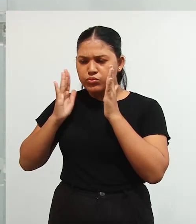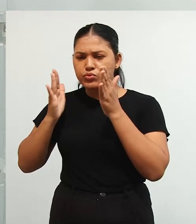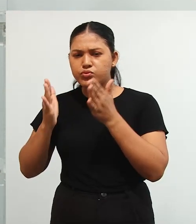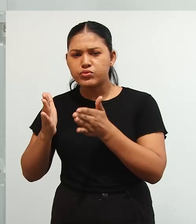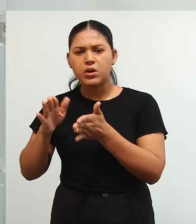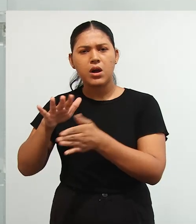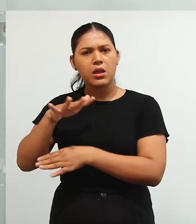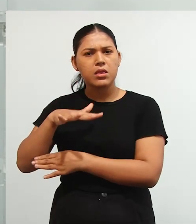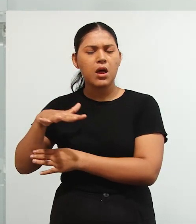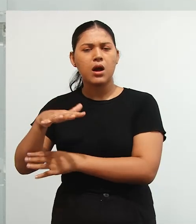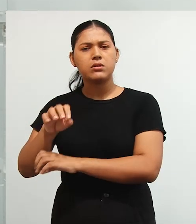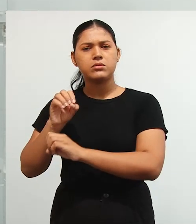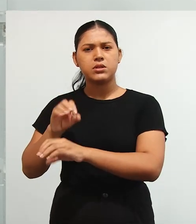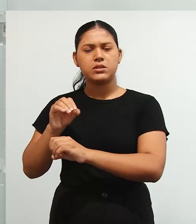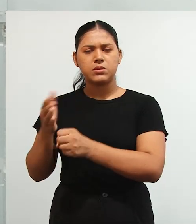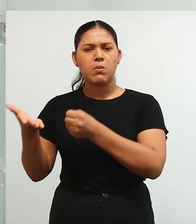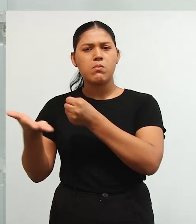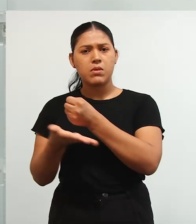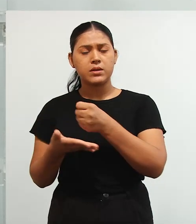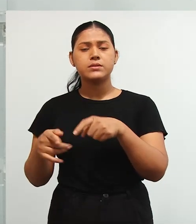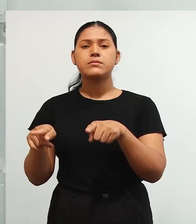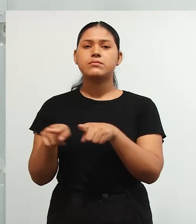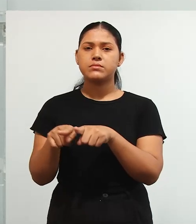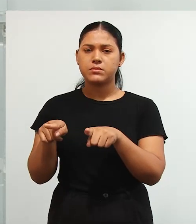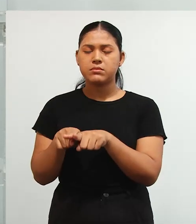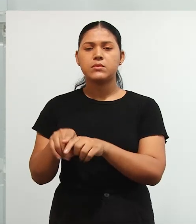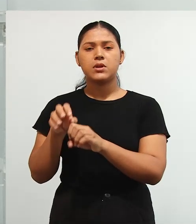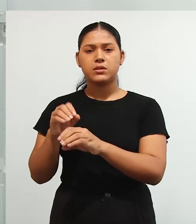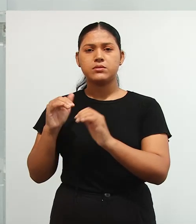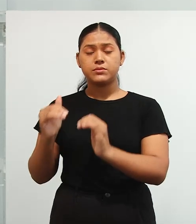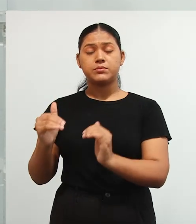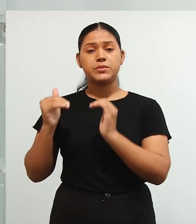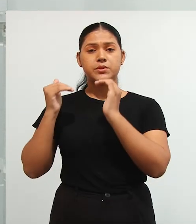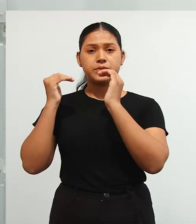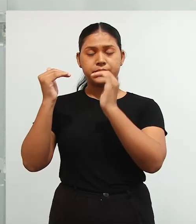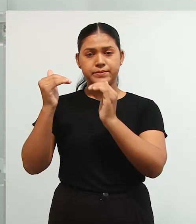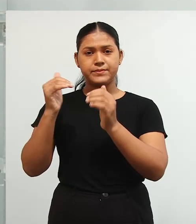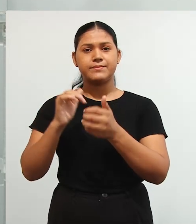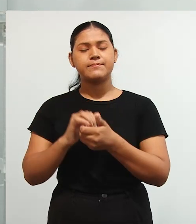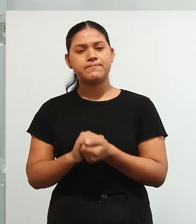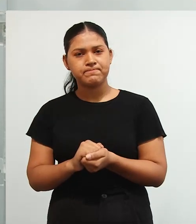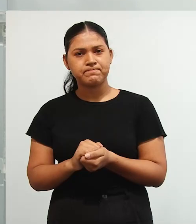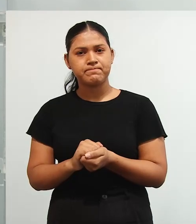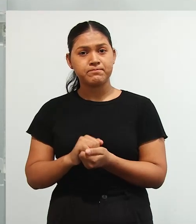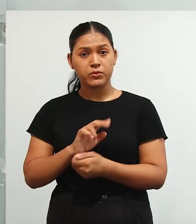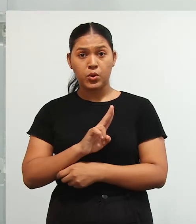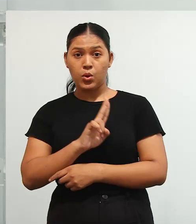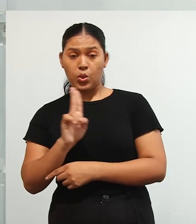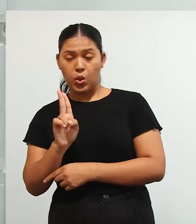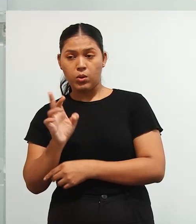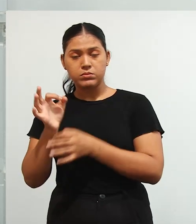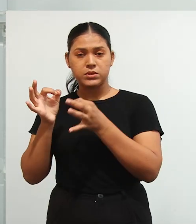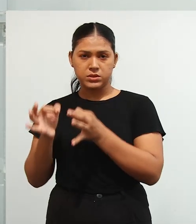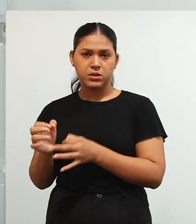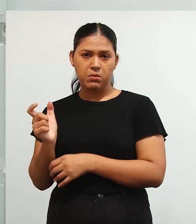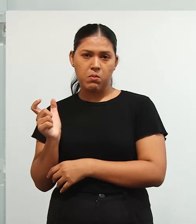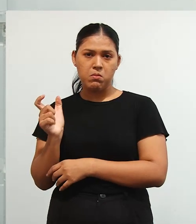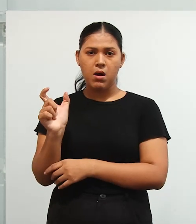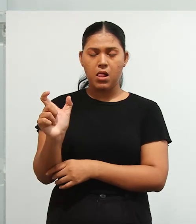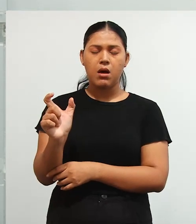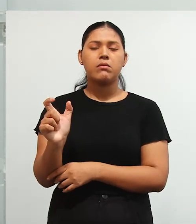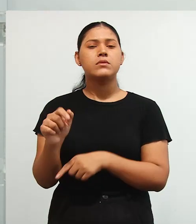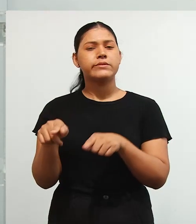técnico, educação básica e ensino superior. Geralmente é ali onde eles estão. A nomenclatura ou